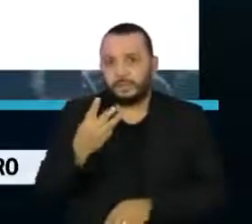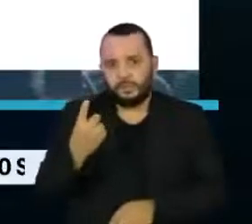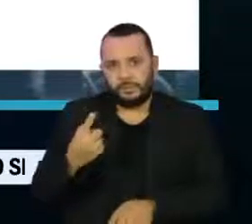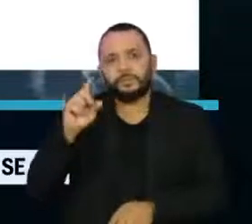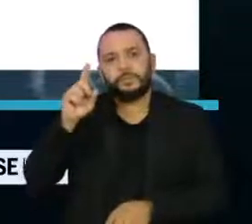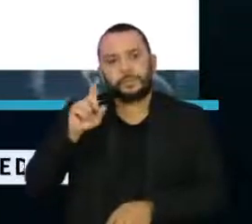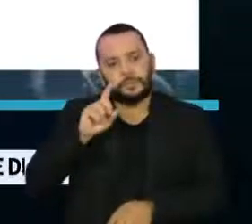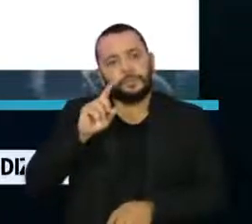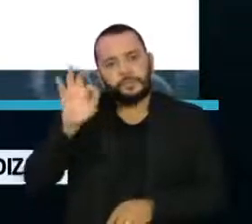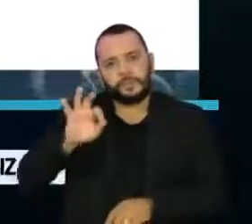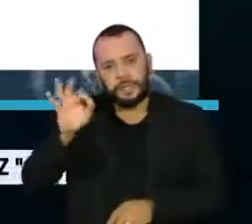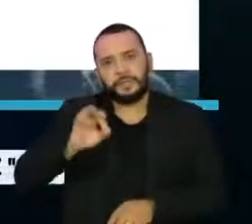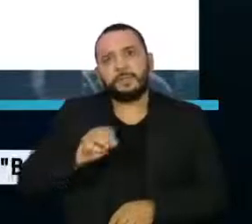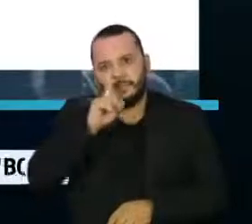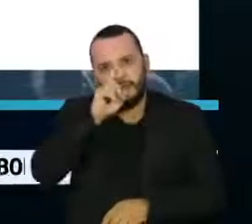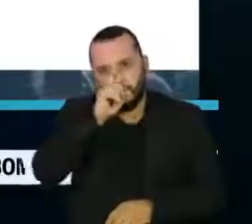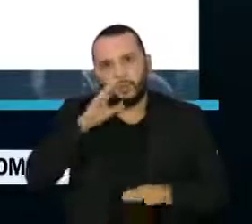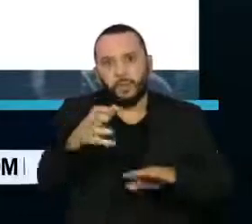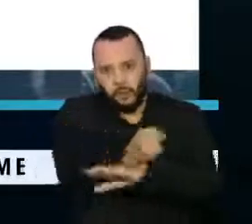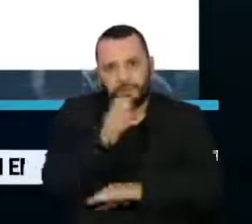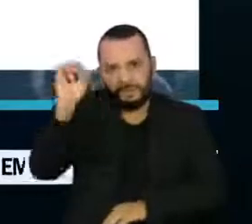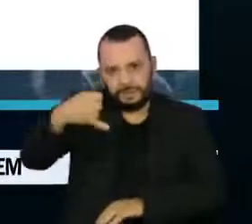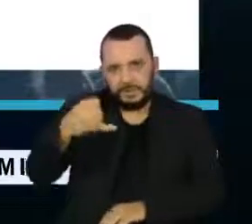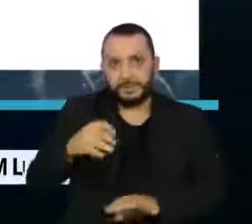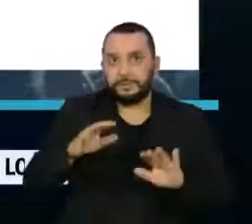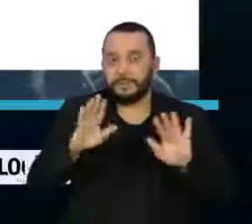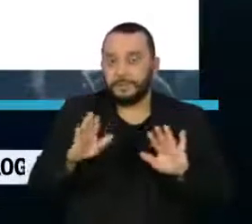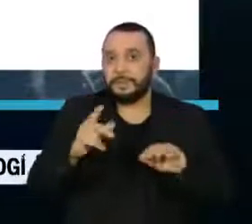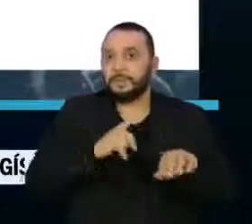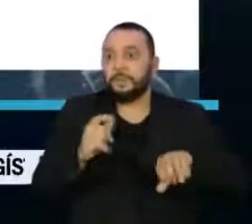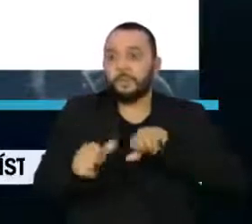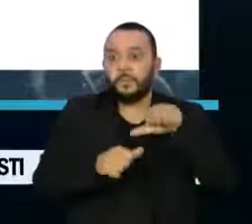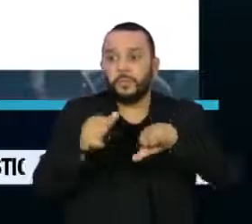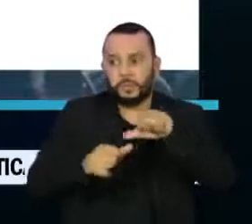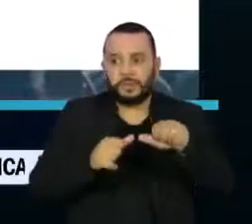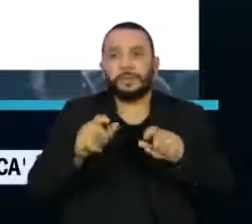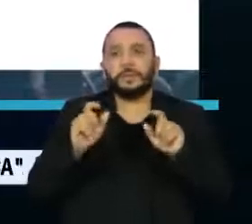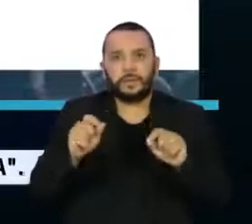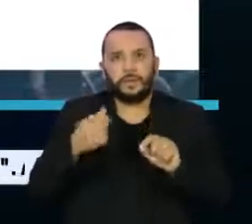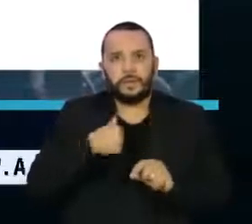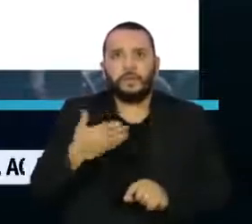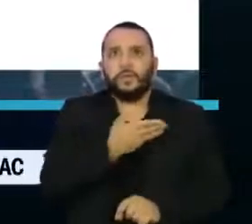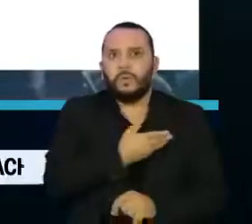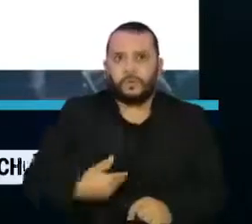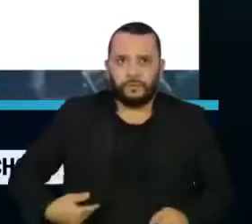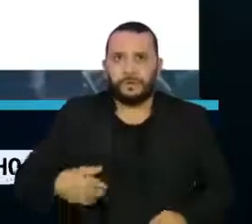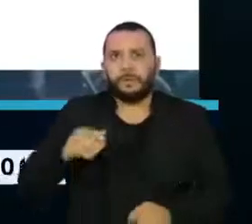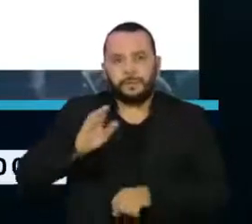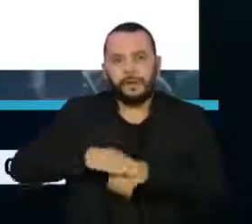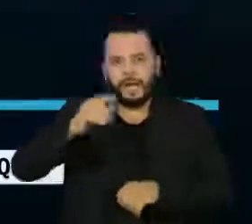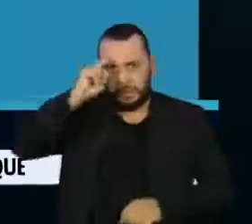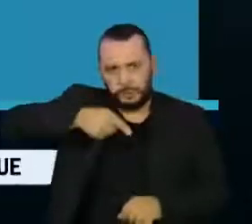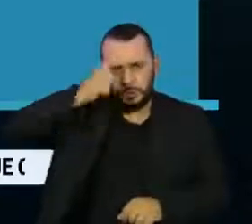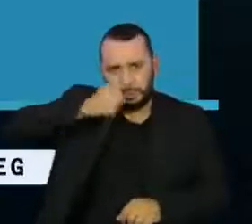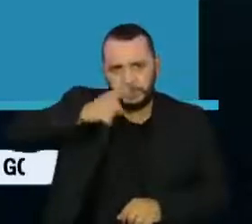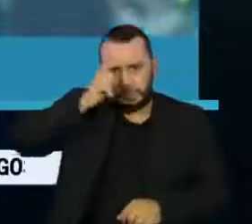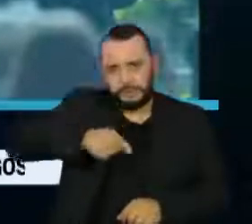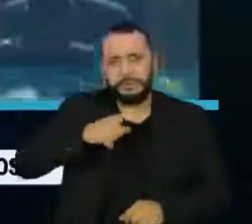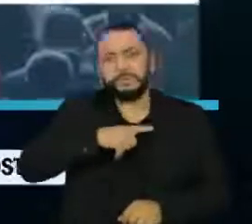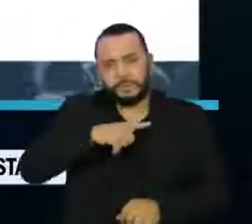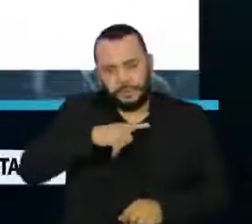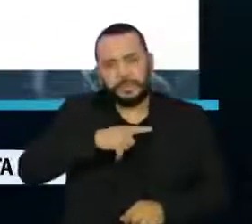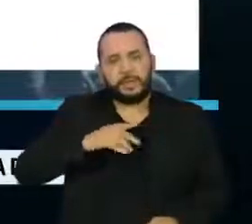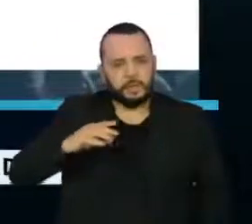viram perigo para a democracia. Mas o cenário muda um pouco quando perguntados se o governo se torna mais autoritário.